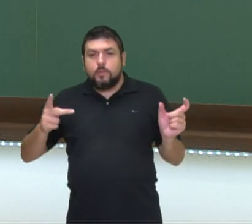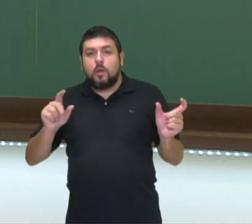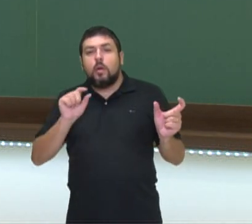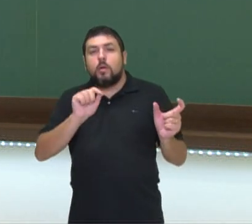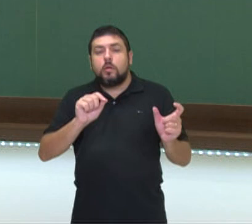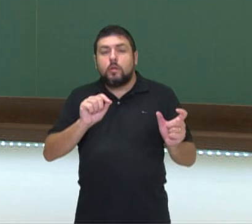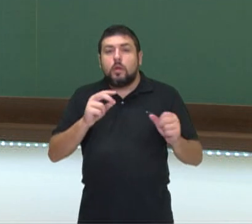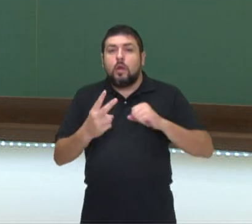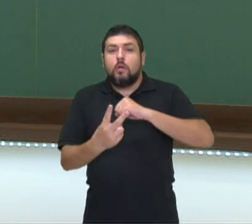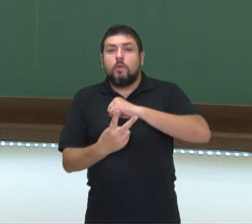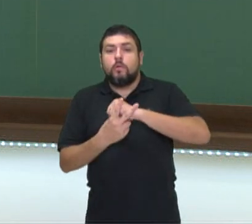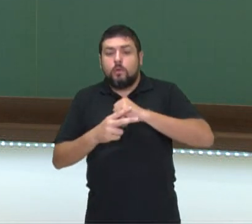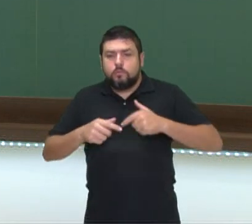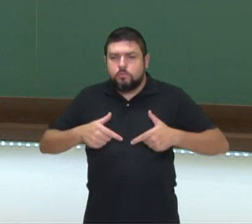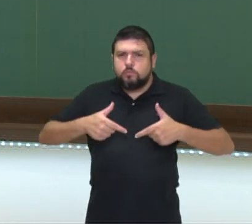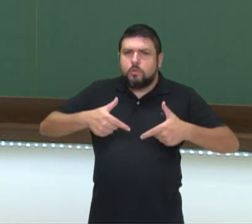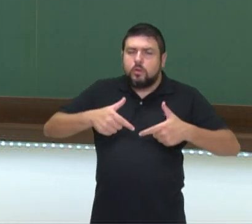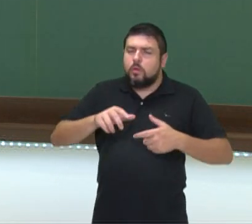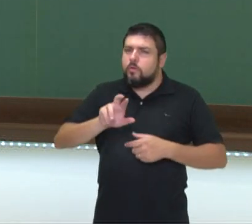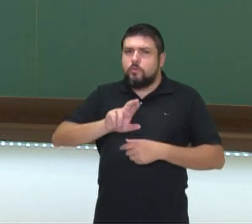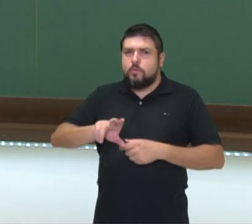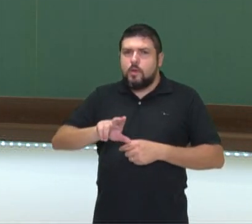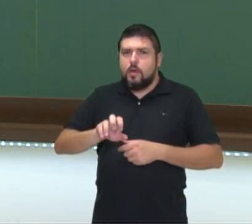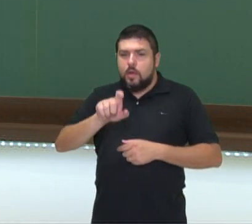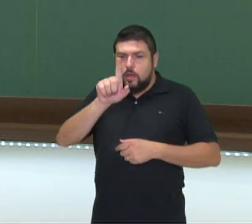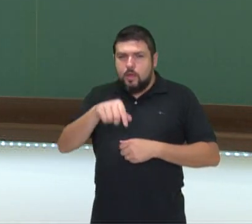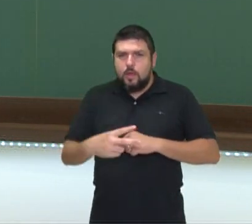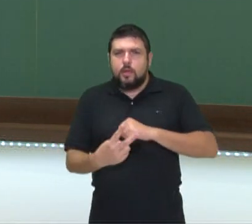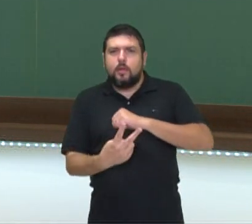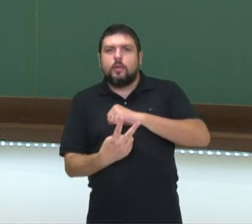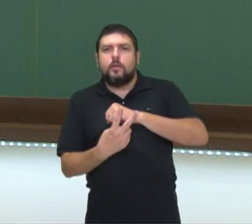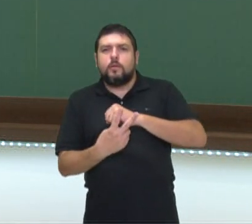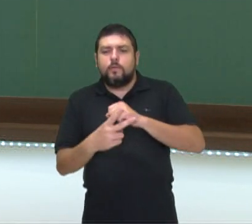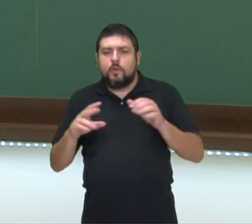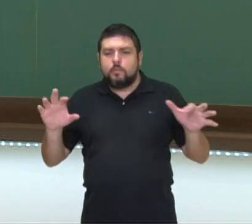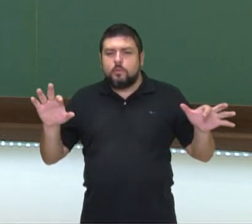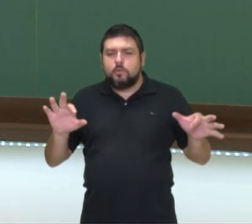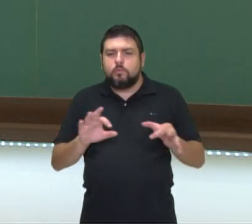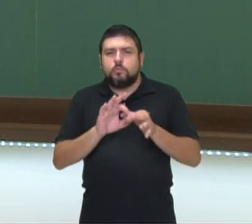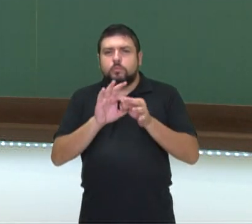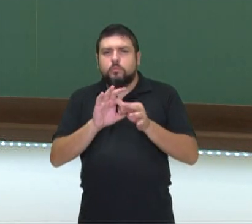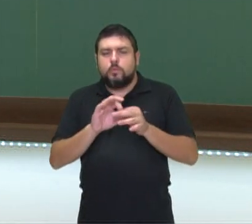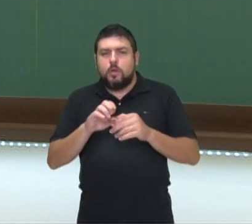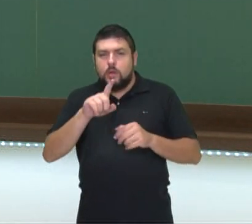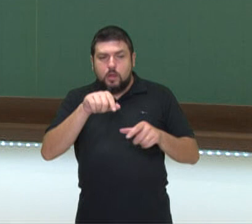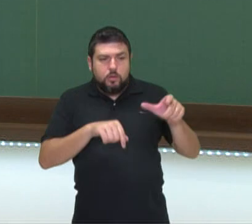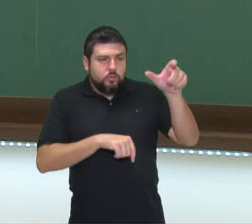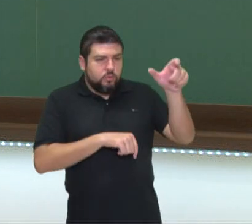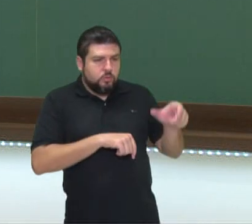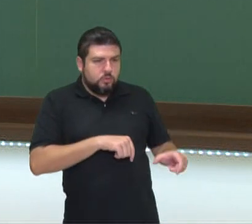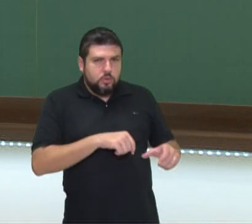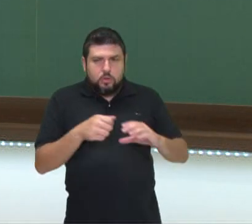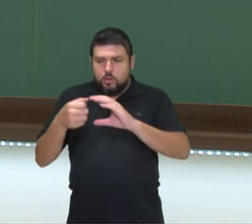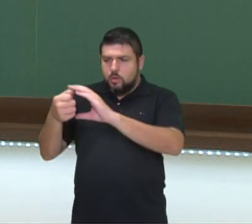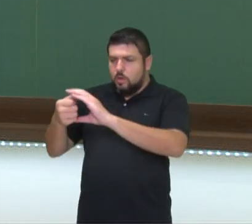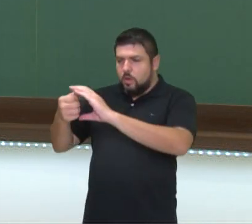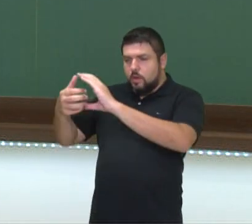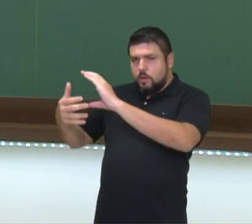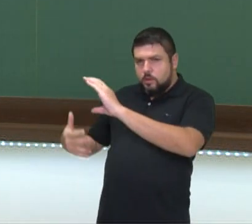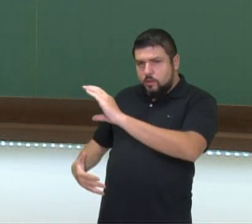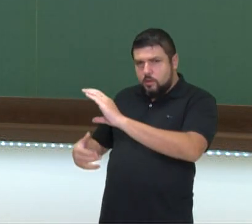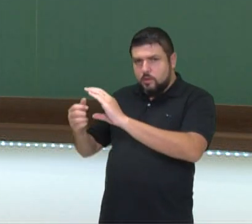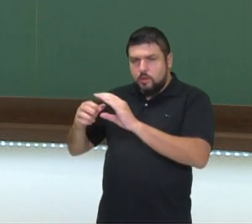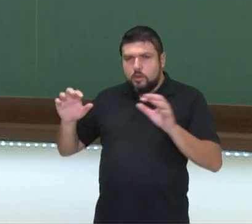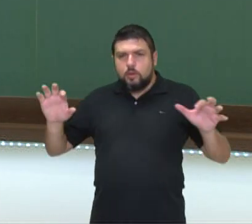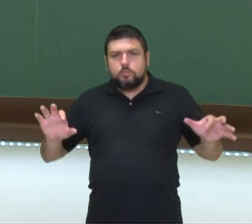e sim um verbo de ligação. E junto com esse verbo, ele está ligando uma característica ao meu sujeito, que é a